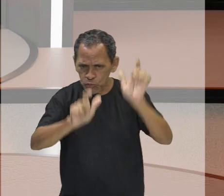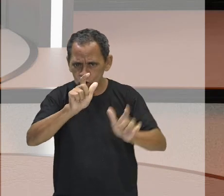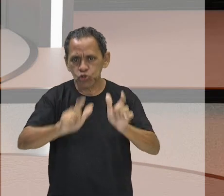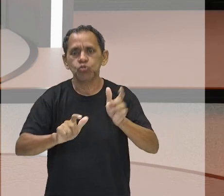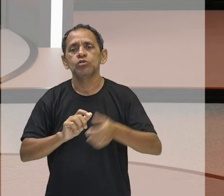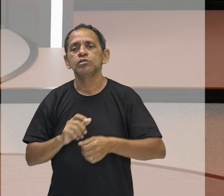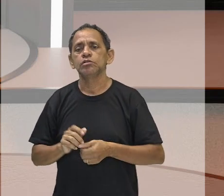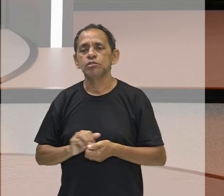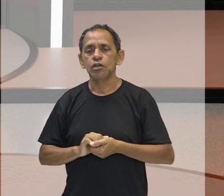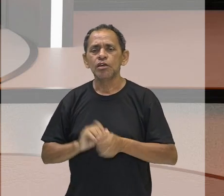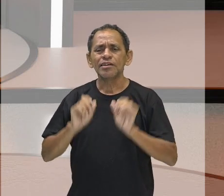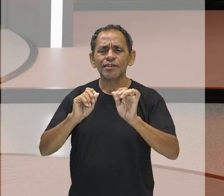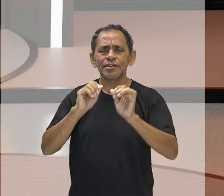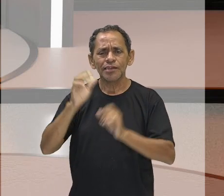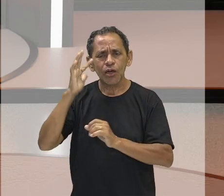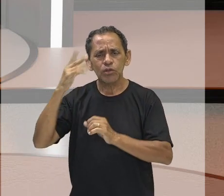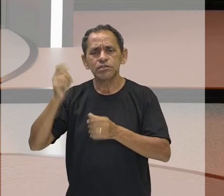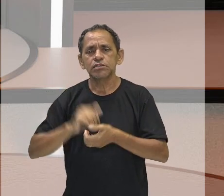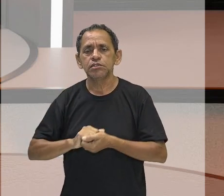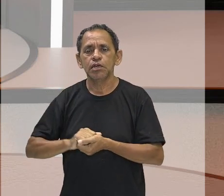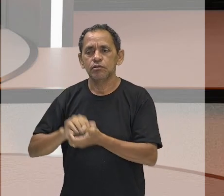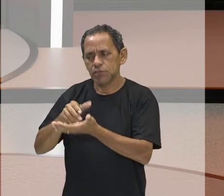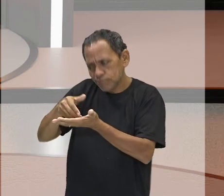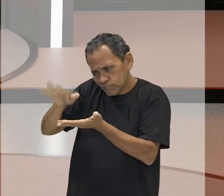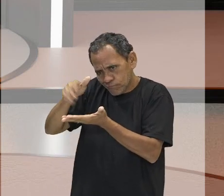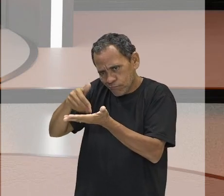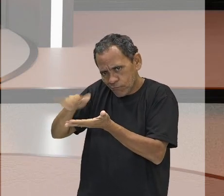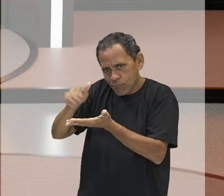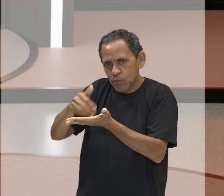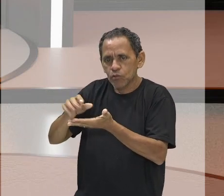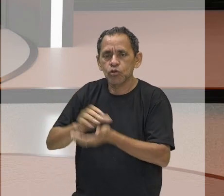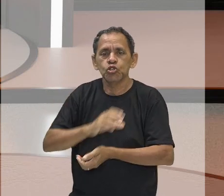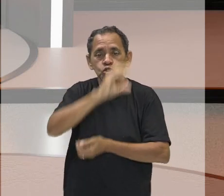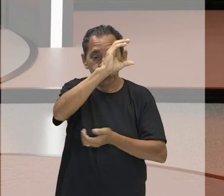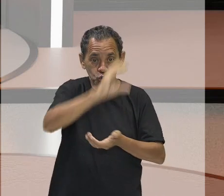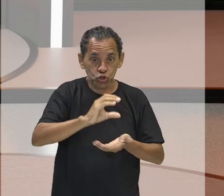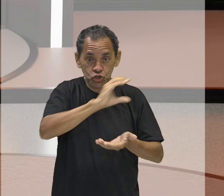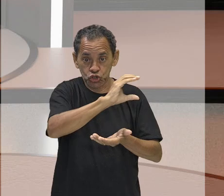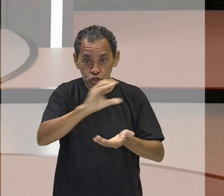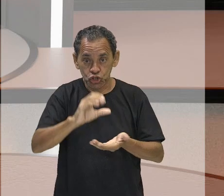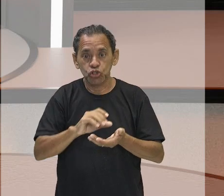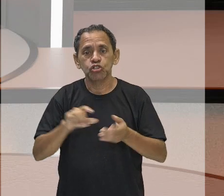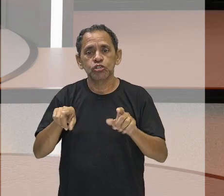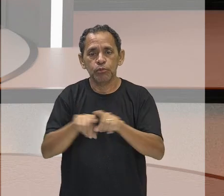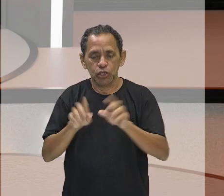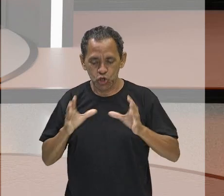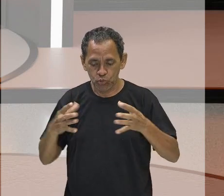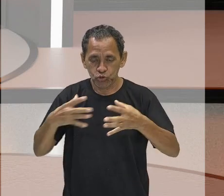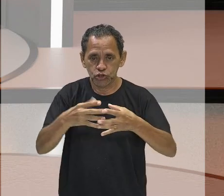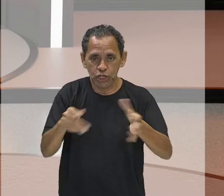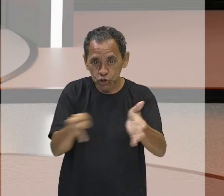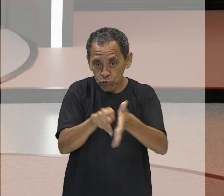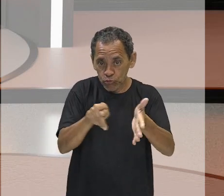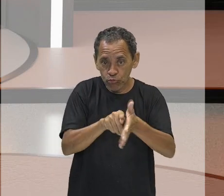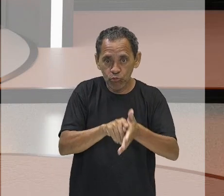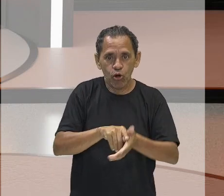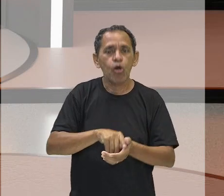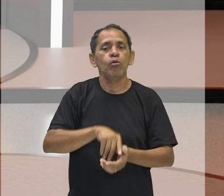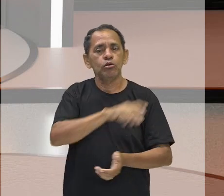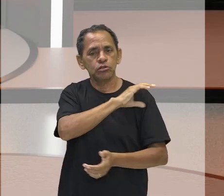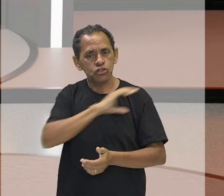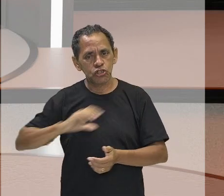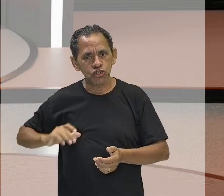excomunhão, você ser expulso tanto do cristianismo como da própria comunidade cristã. Gente, isso, na Idade